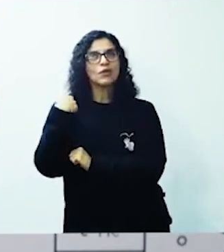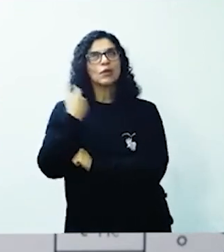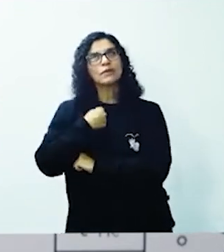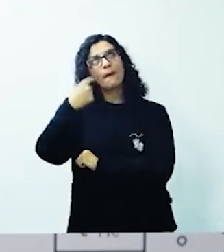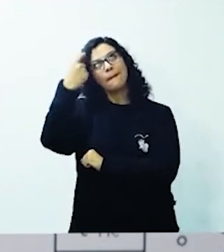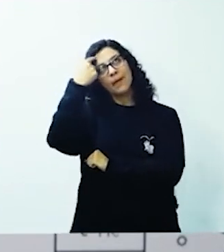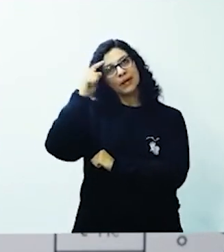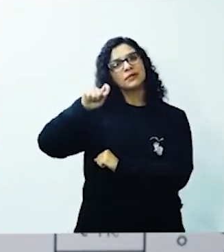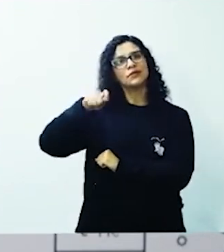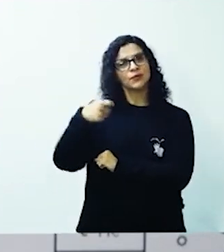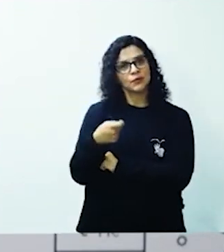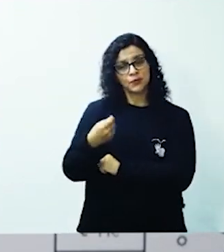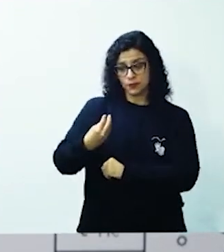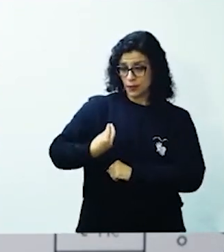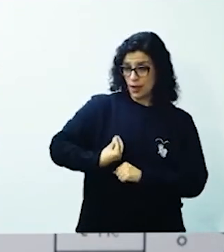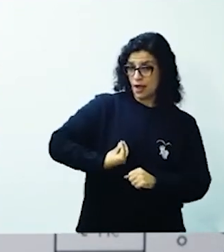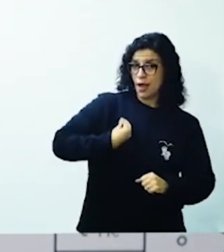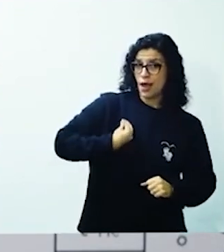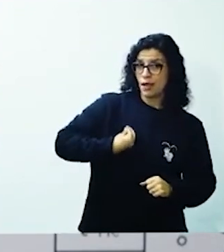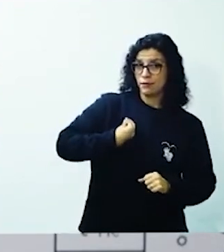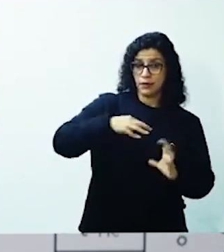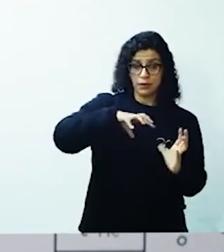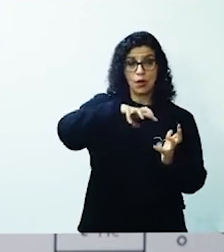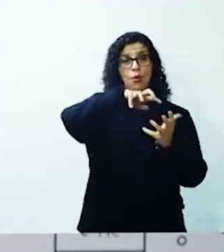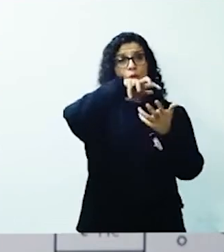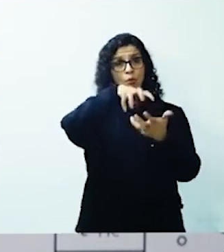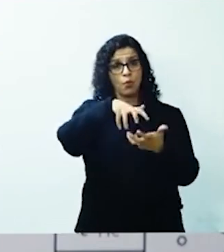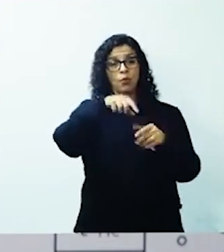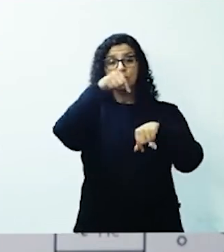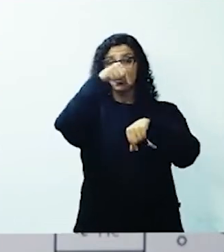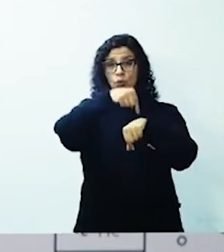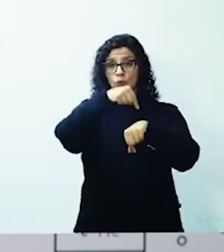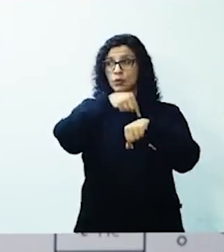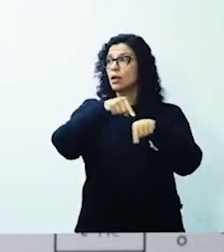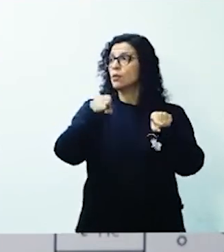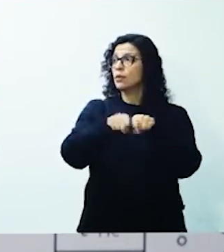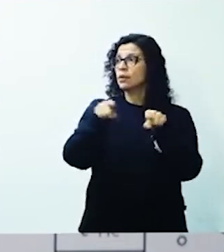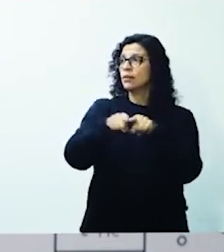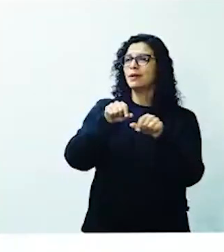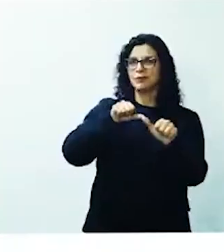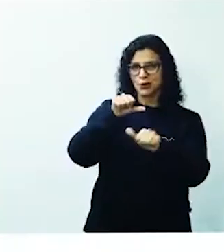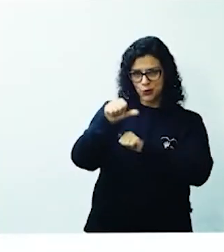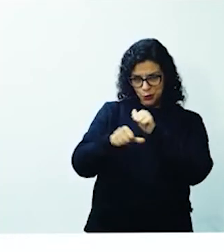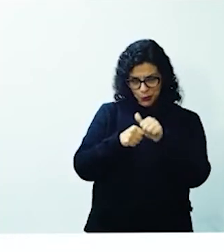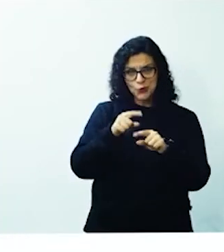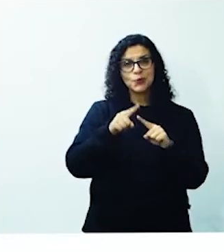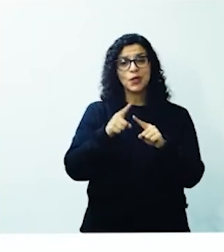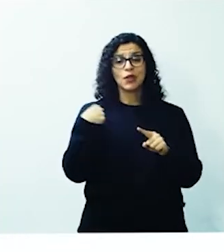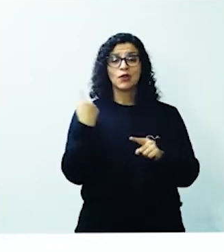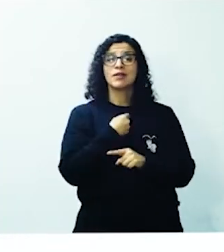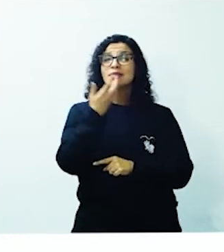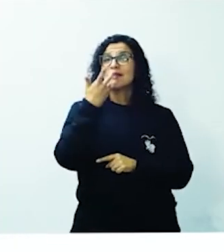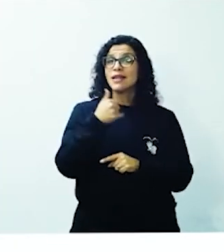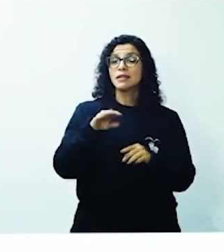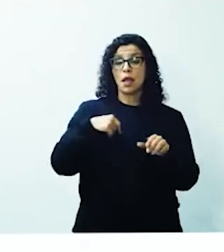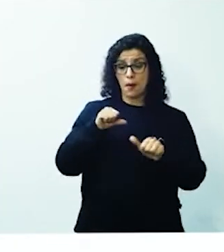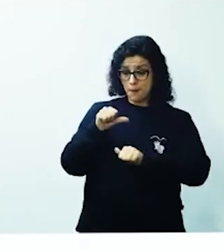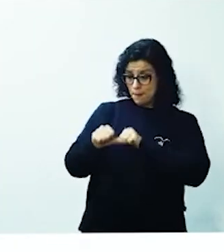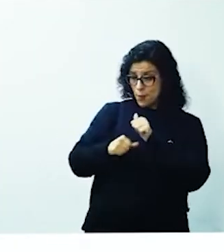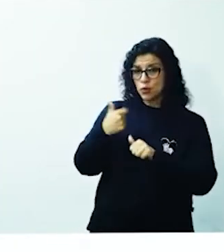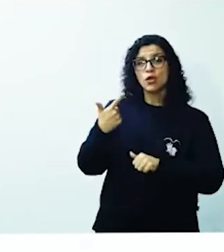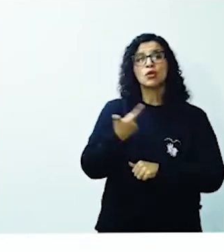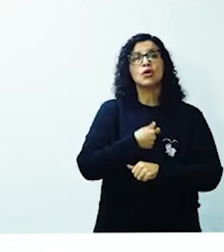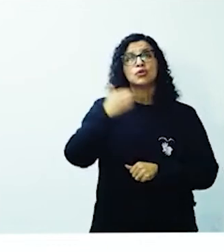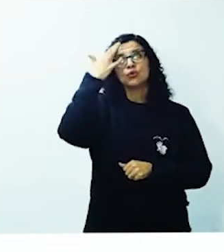transformação. A vida, o mundo, o tempo nos mudam desde criança, modificam